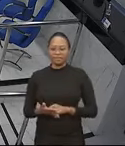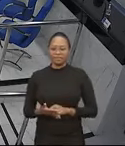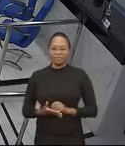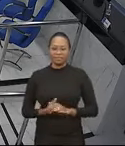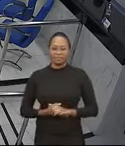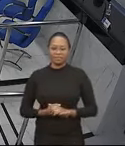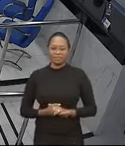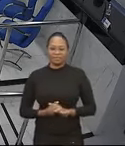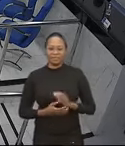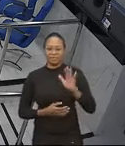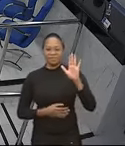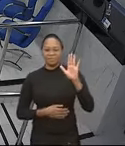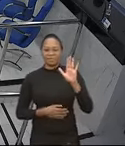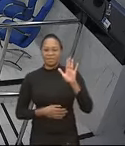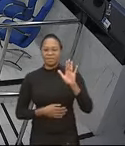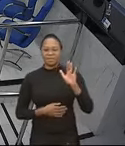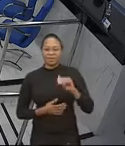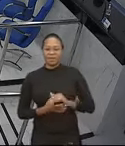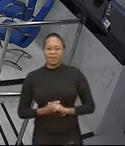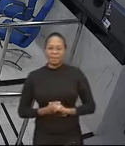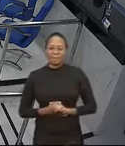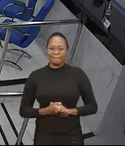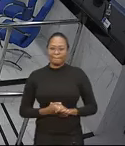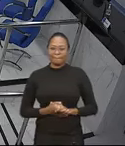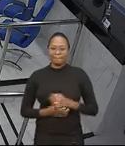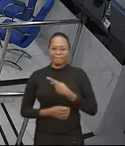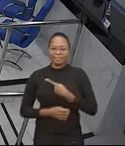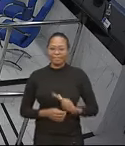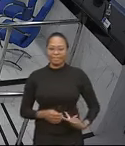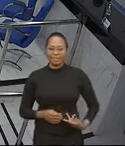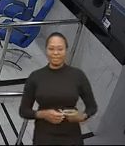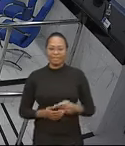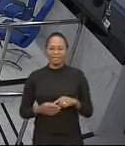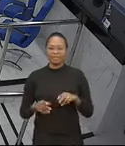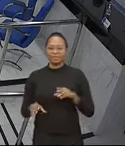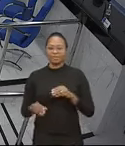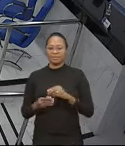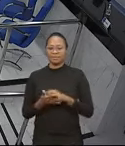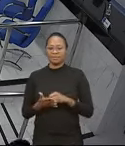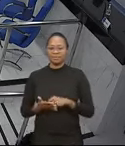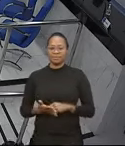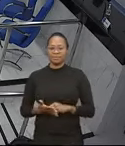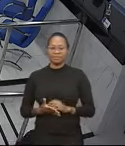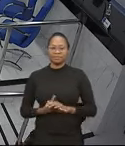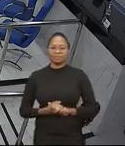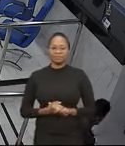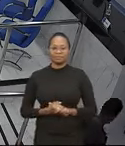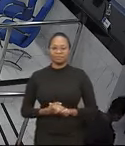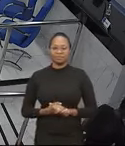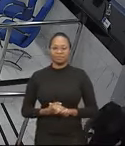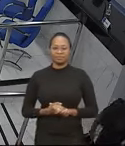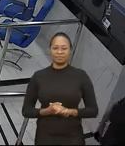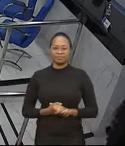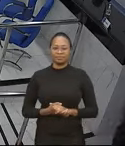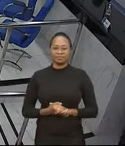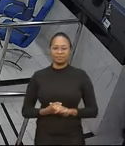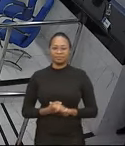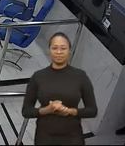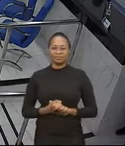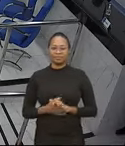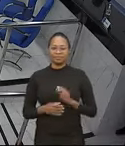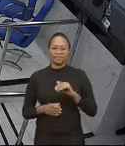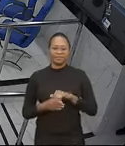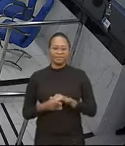Brasil. Senhor presidente, PP também subscreve. PP. Em discussão. Em votação. Aprovado